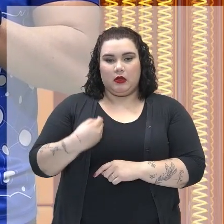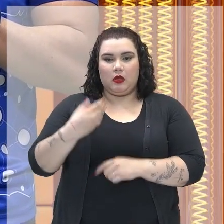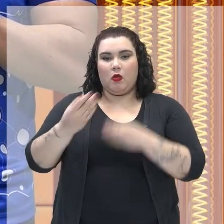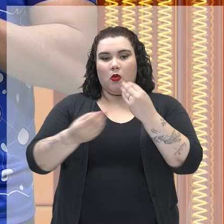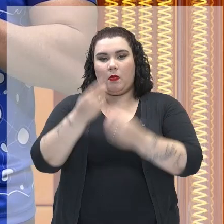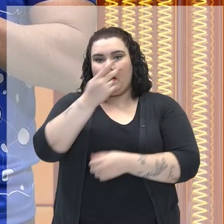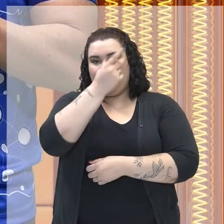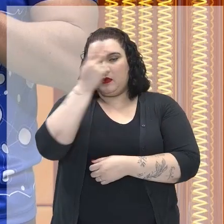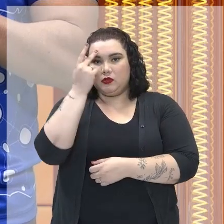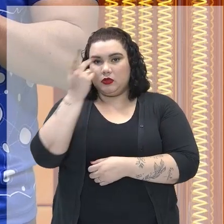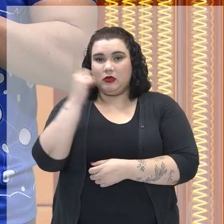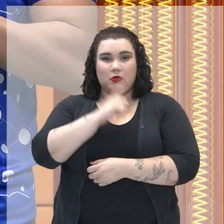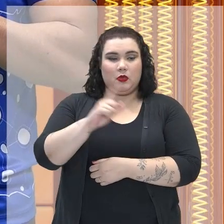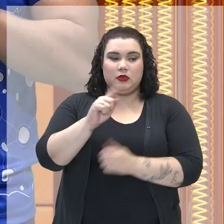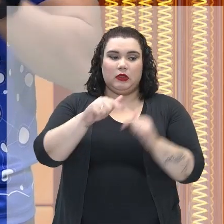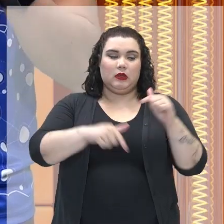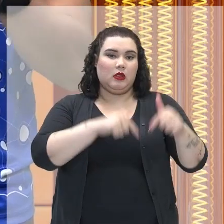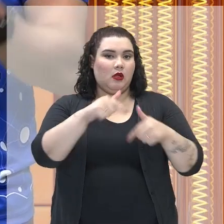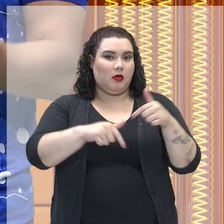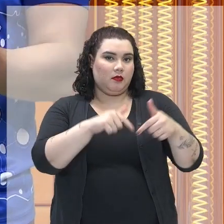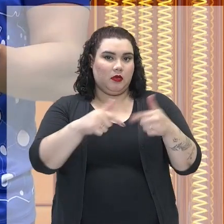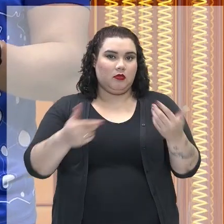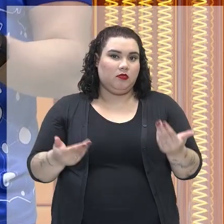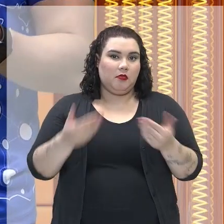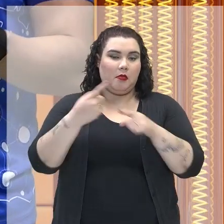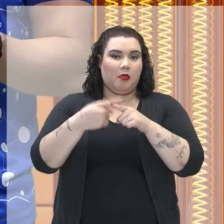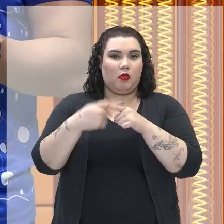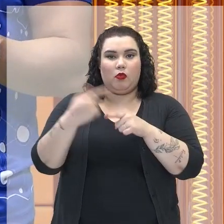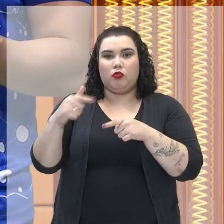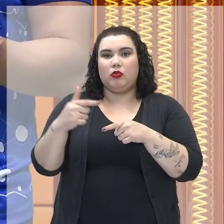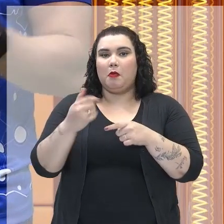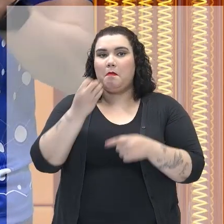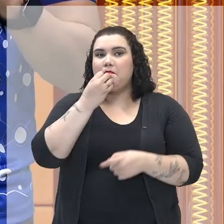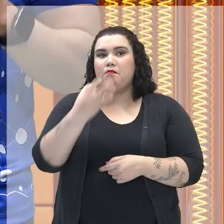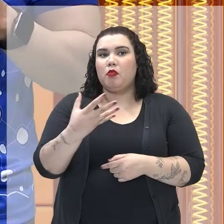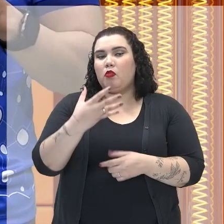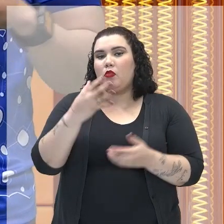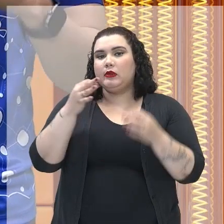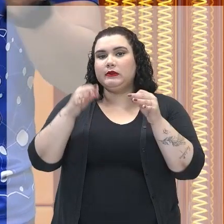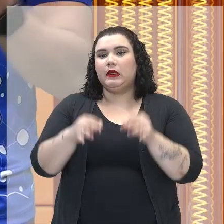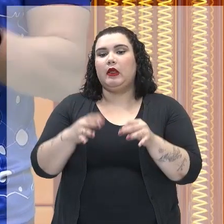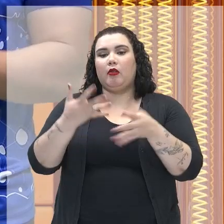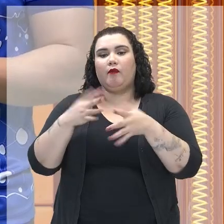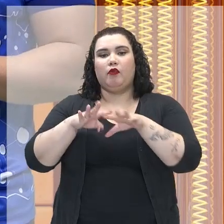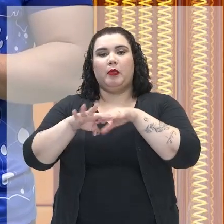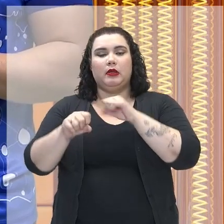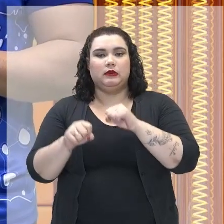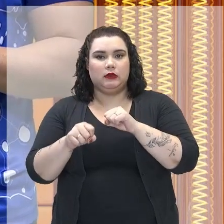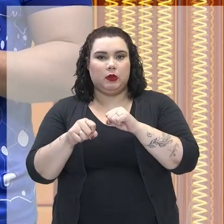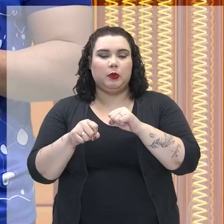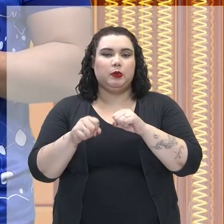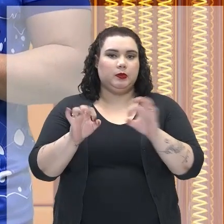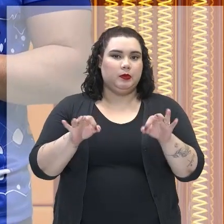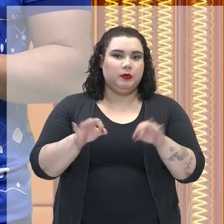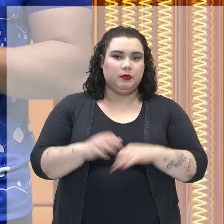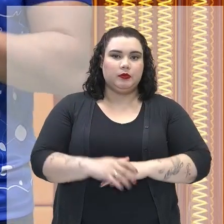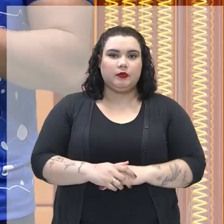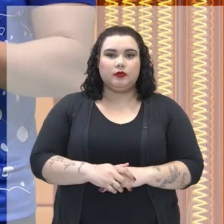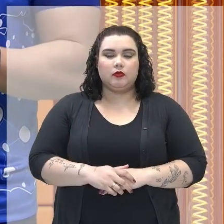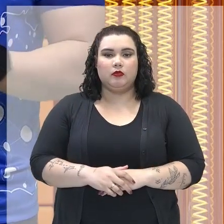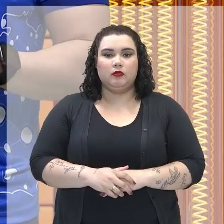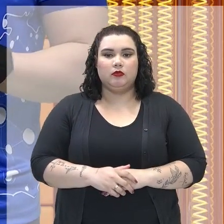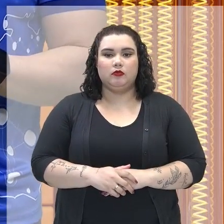continente africano, que não tem a qualificação exigida ali pela atividade industrial, por exemplo,